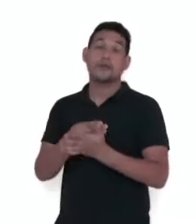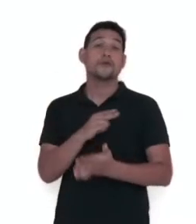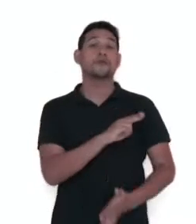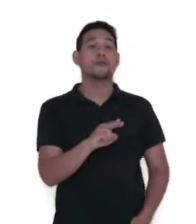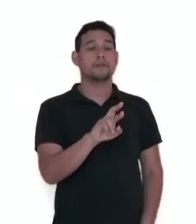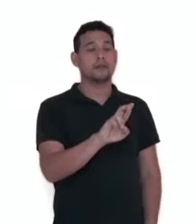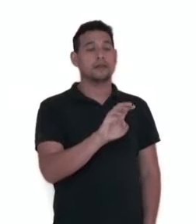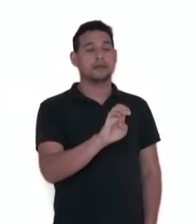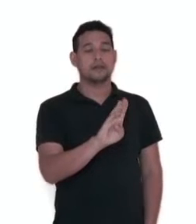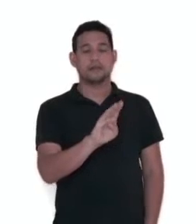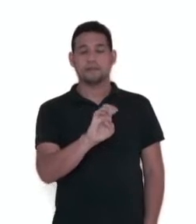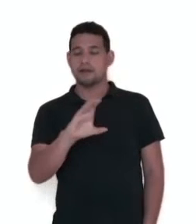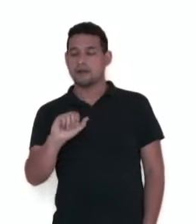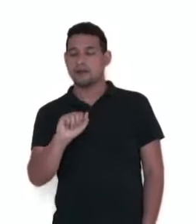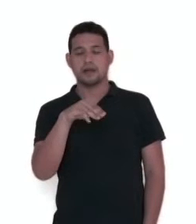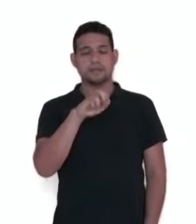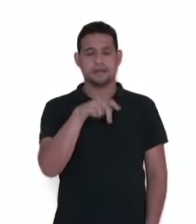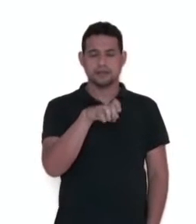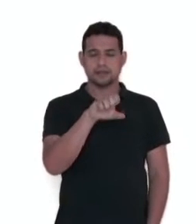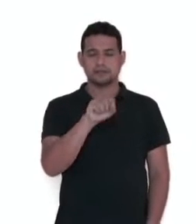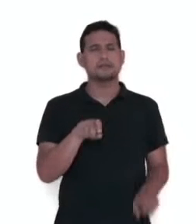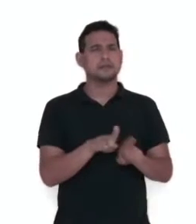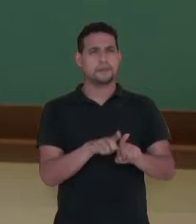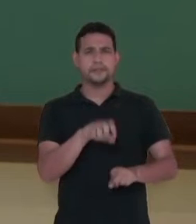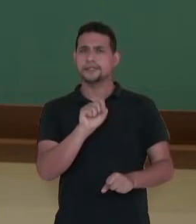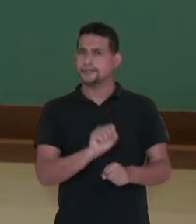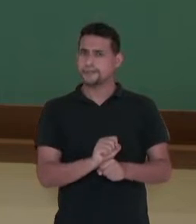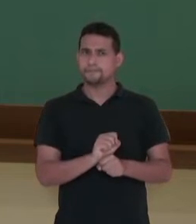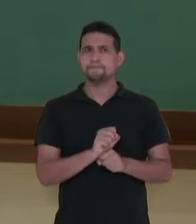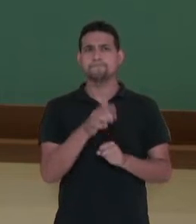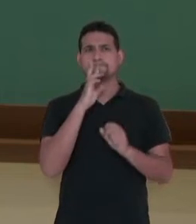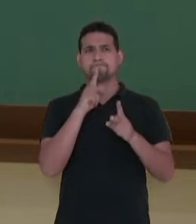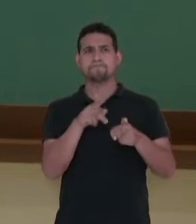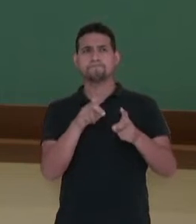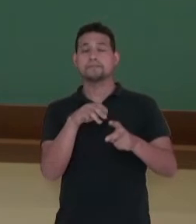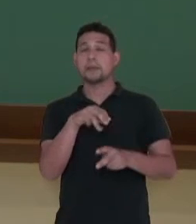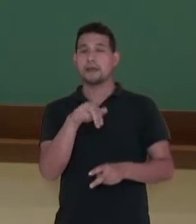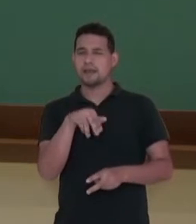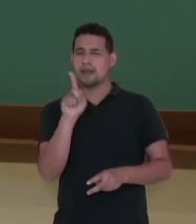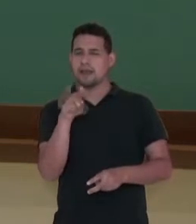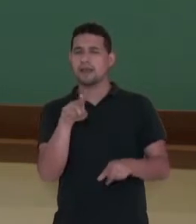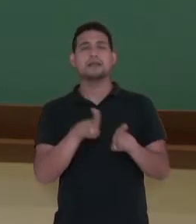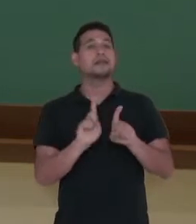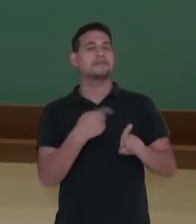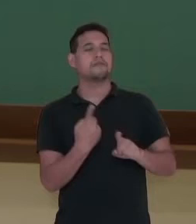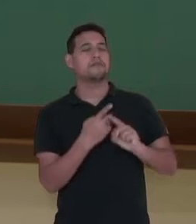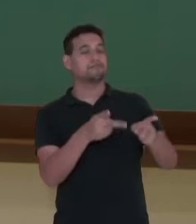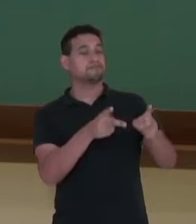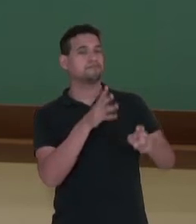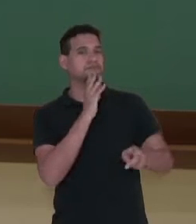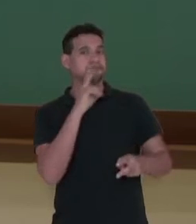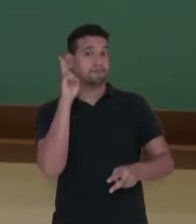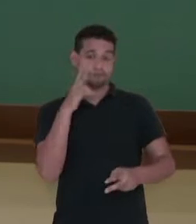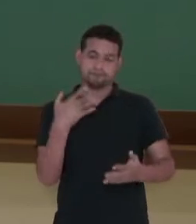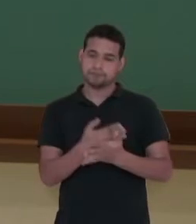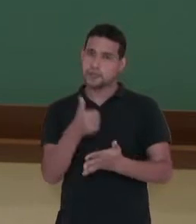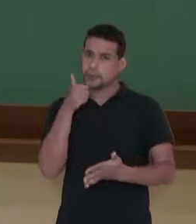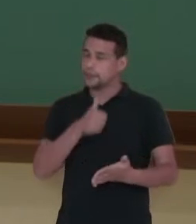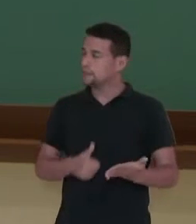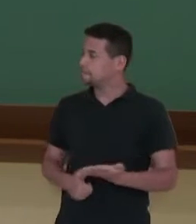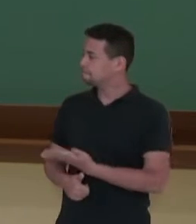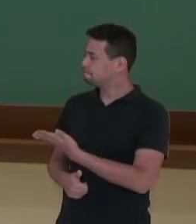la loca del muelle de San Blas de Maná. Então a gente vai conhecer um pouquinho a história dessa mulher, da